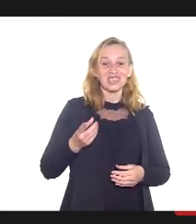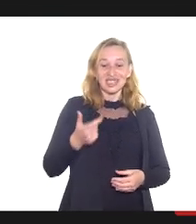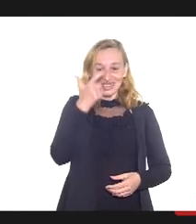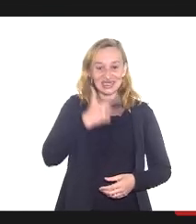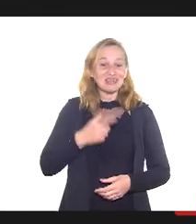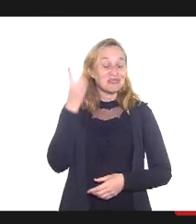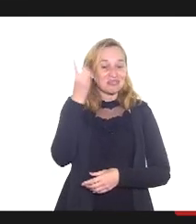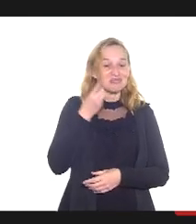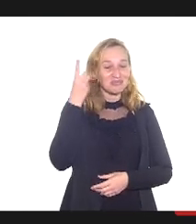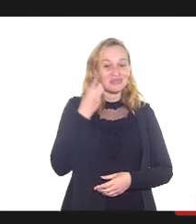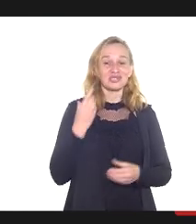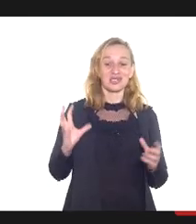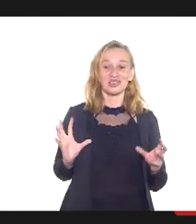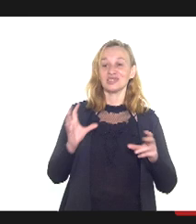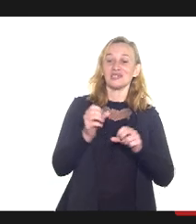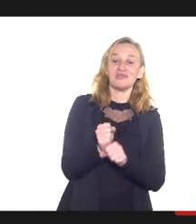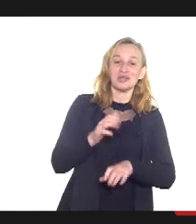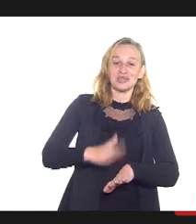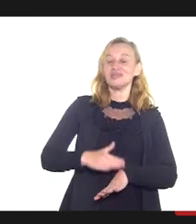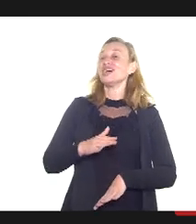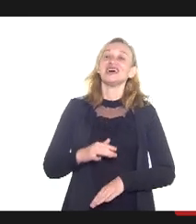deputado, somando com os novos